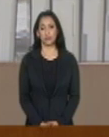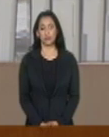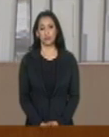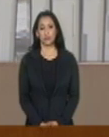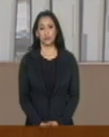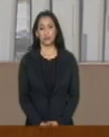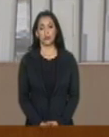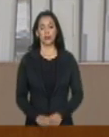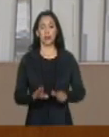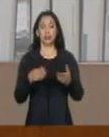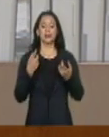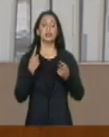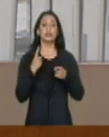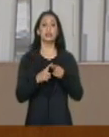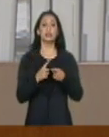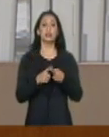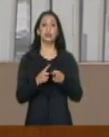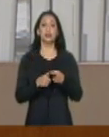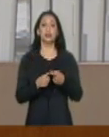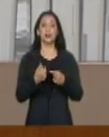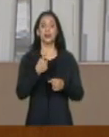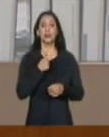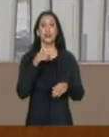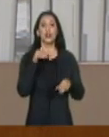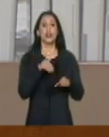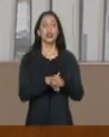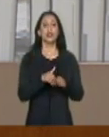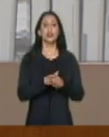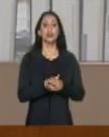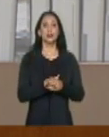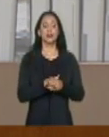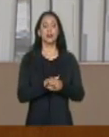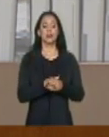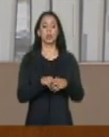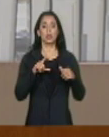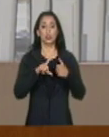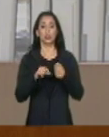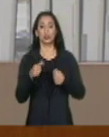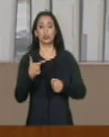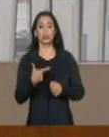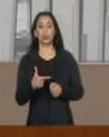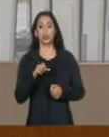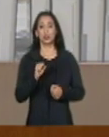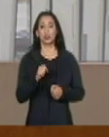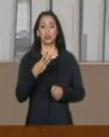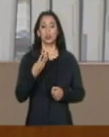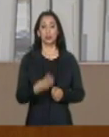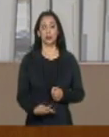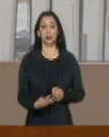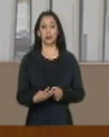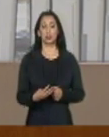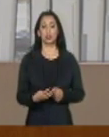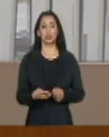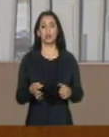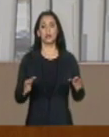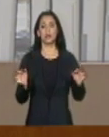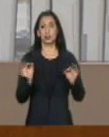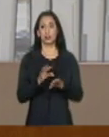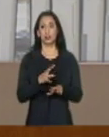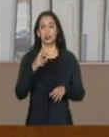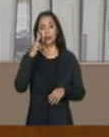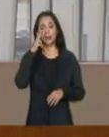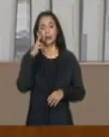Então, por que que estou a votar pela compatibilidade do artigo 283? E aqui vou para o encerramento. Porque o